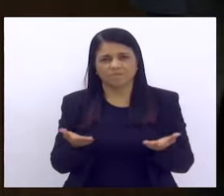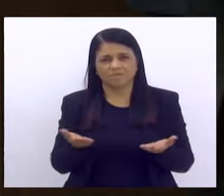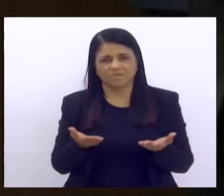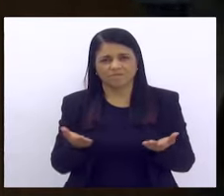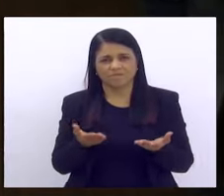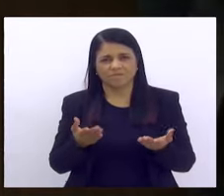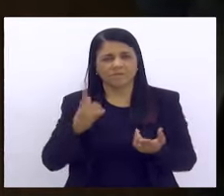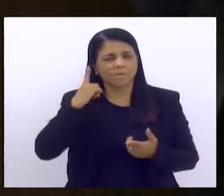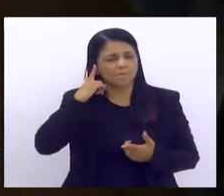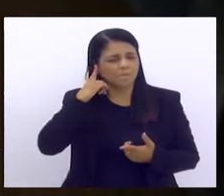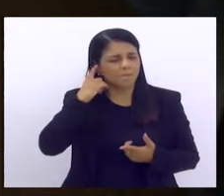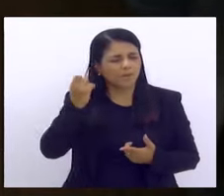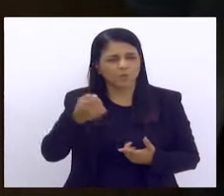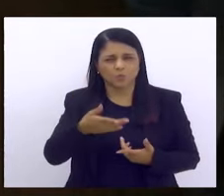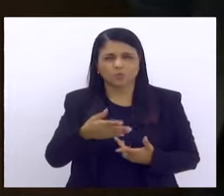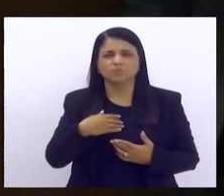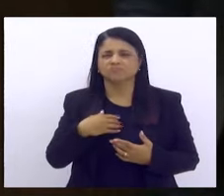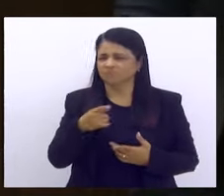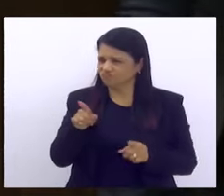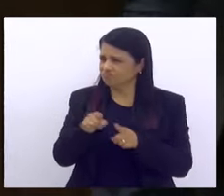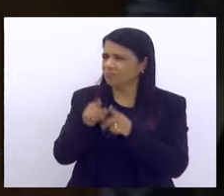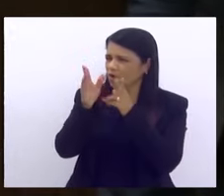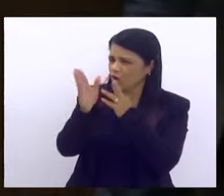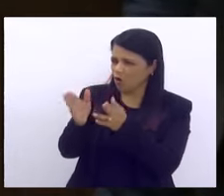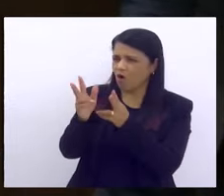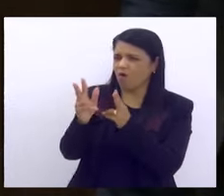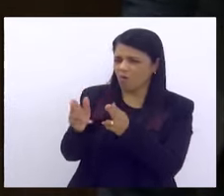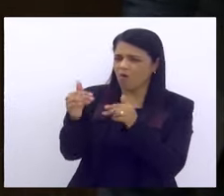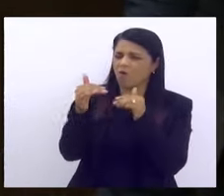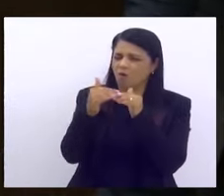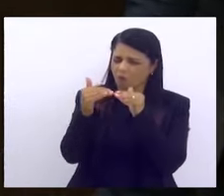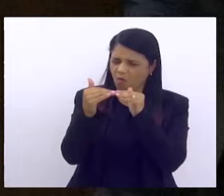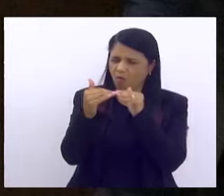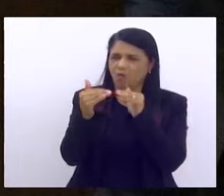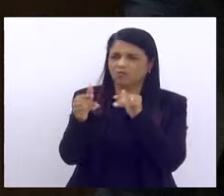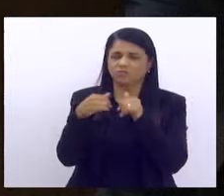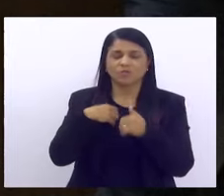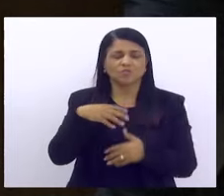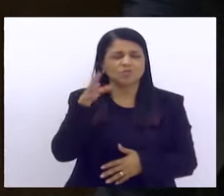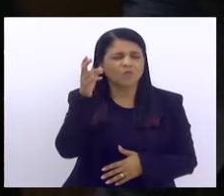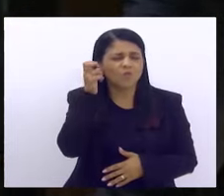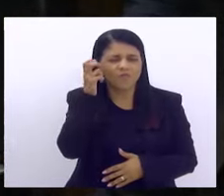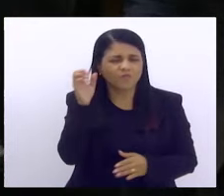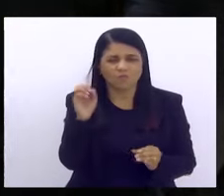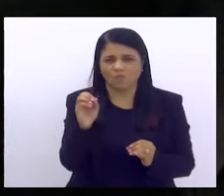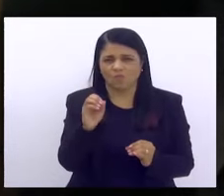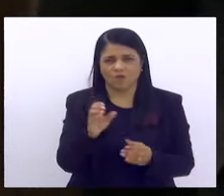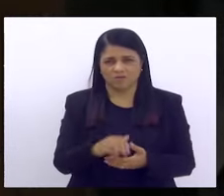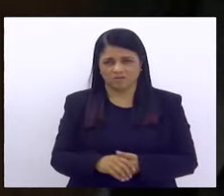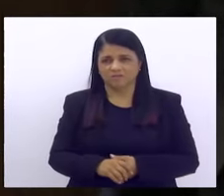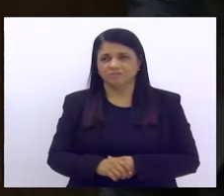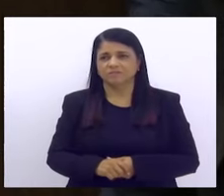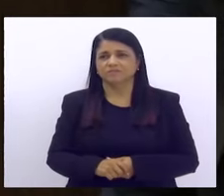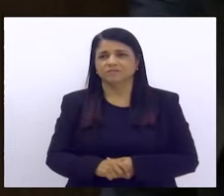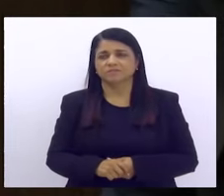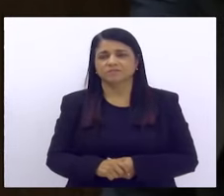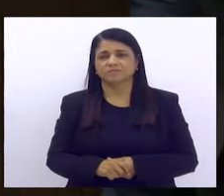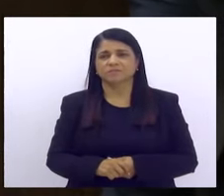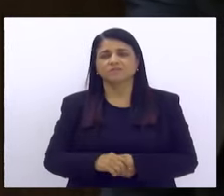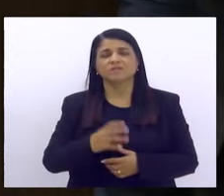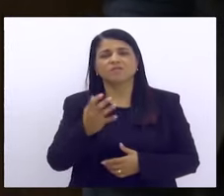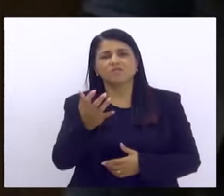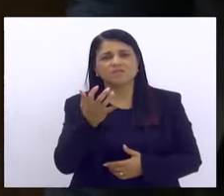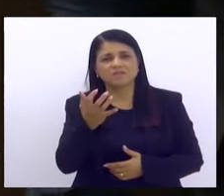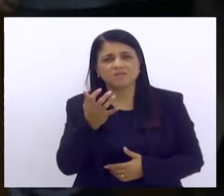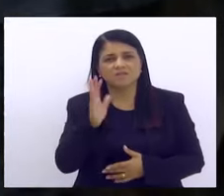muito barulhento. Também acho. E eu não estou lhe ouvindo. Eu queria saber se a